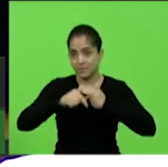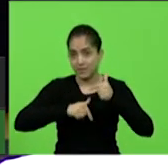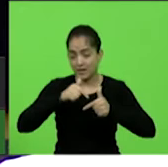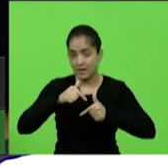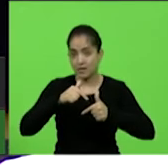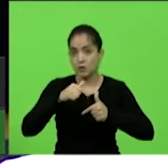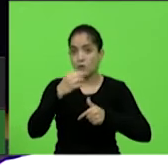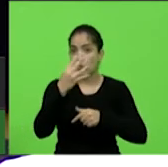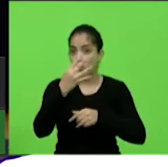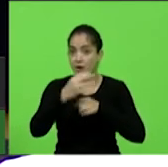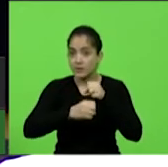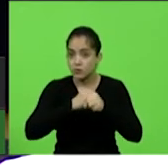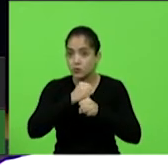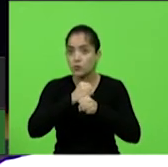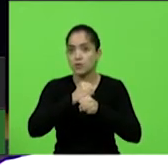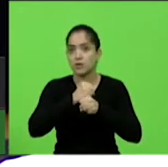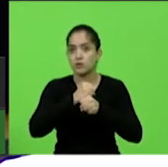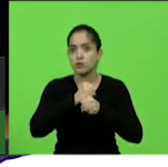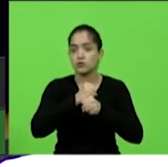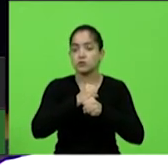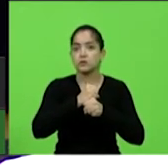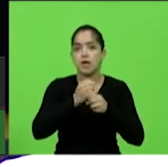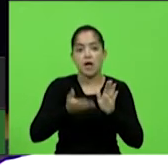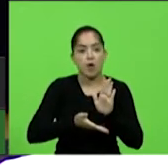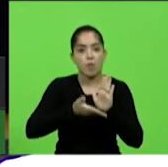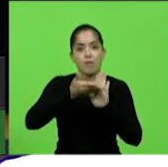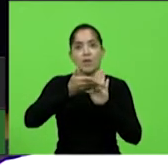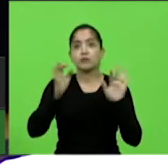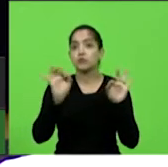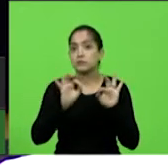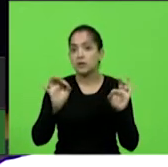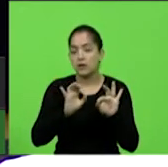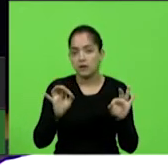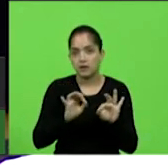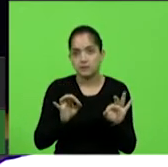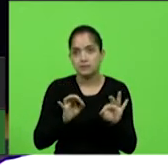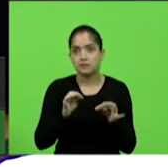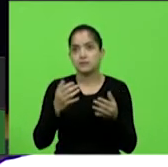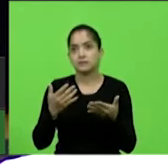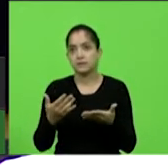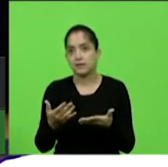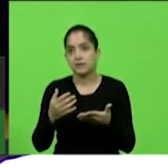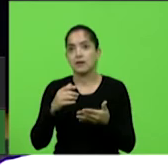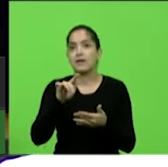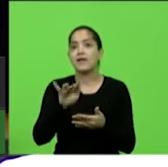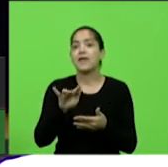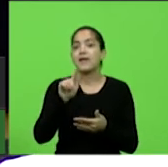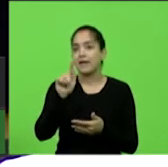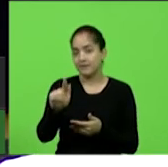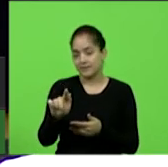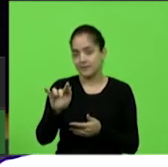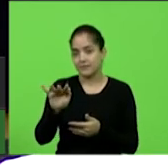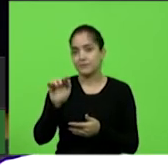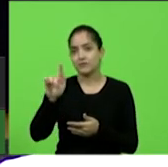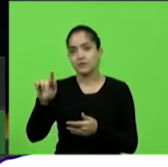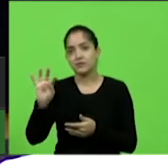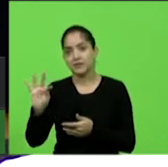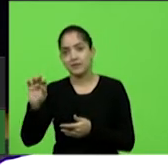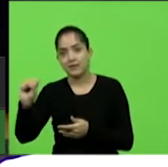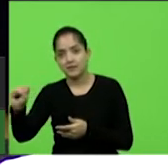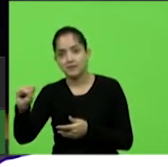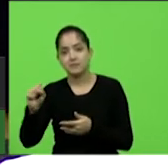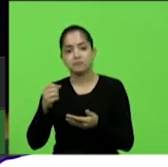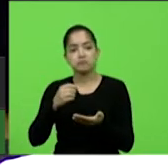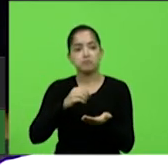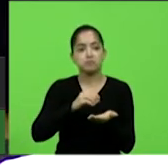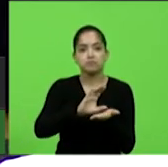4 anos sem reajuste, sem férias. Alguns estão com problemas nas convenções coletivas, o FGTS não tá depositado. Além